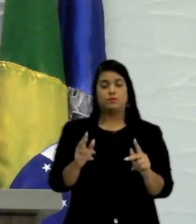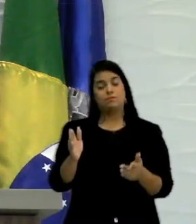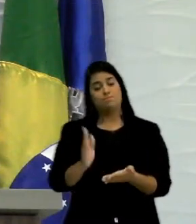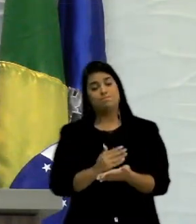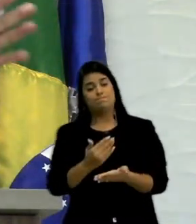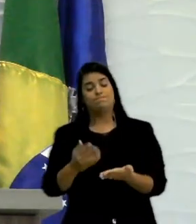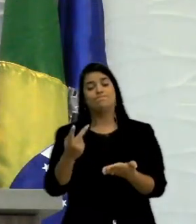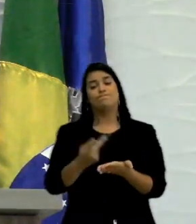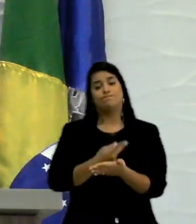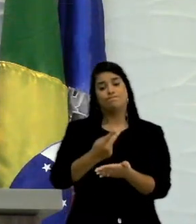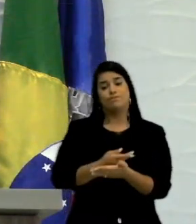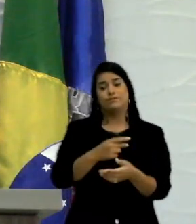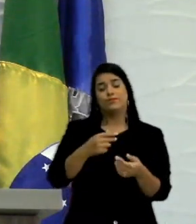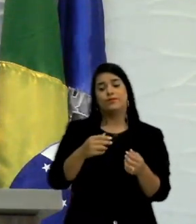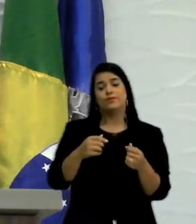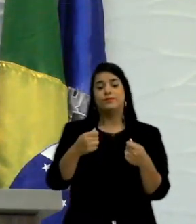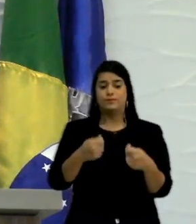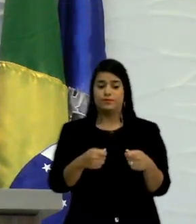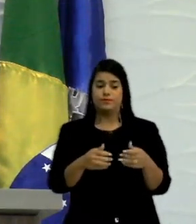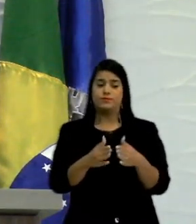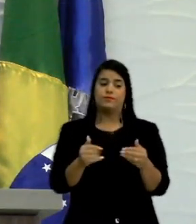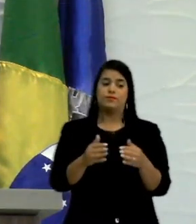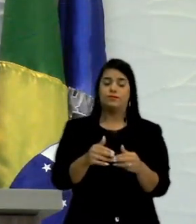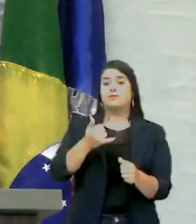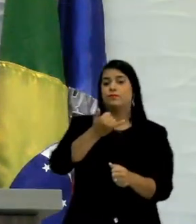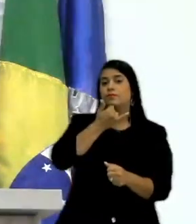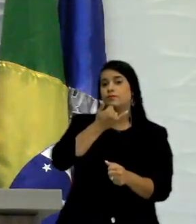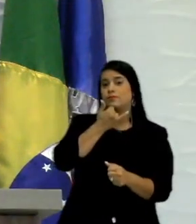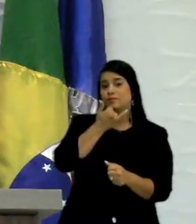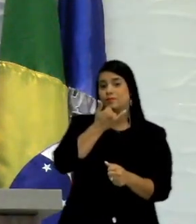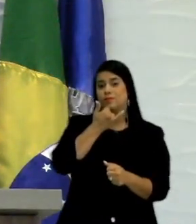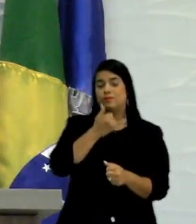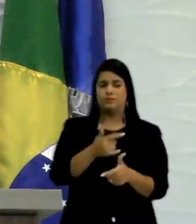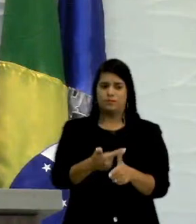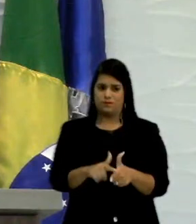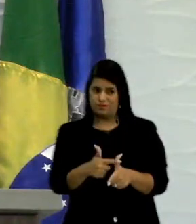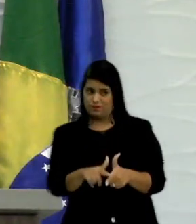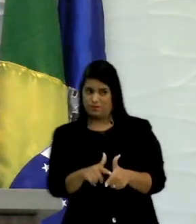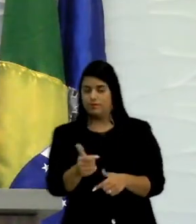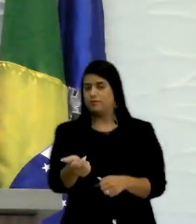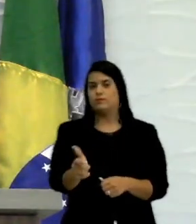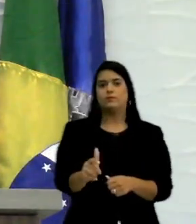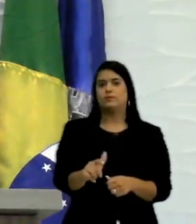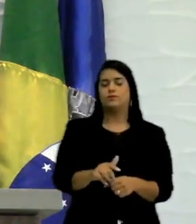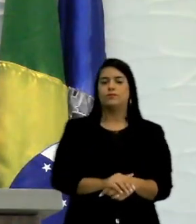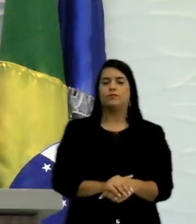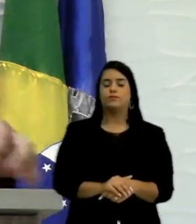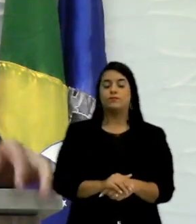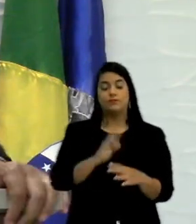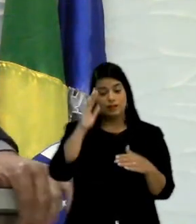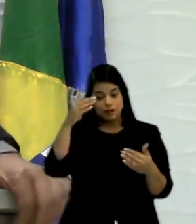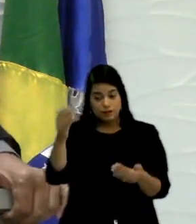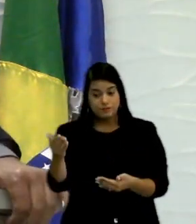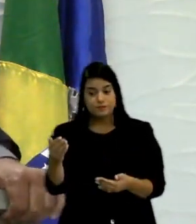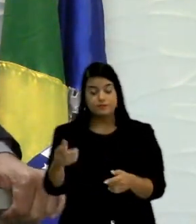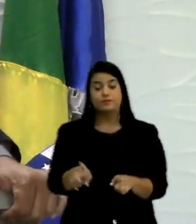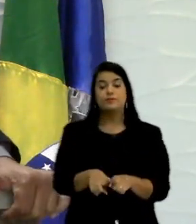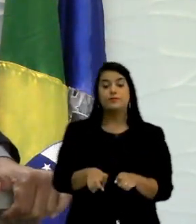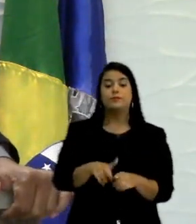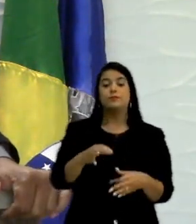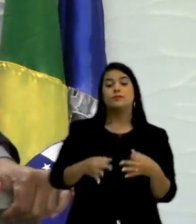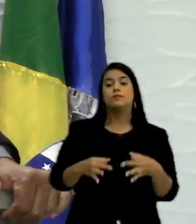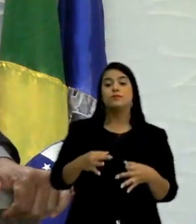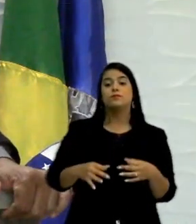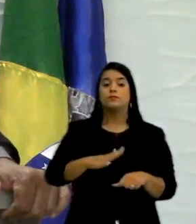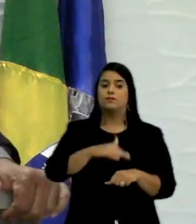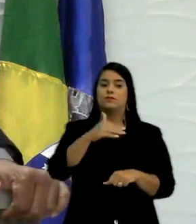e a gente tem que pedir desculpa quando erra. E eu sou desse jeito. Eu não tenho problema com isso, não. Vossa Excelência, eu estava aqui também, eu tinha processado aqui mais de 20